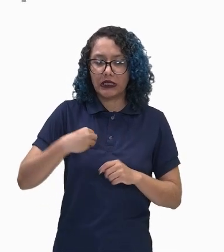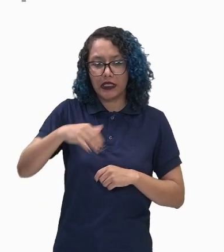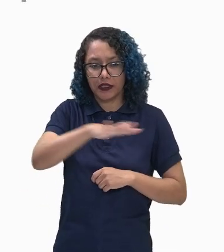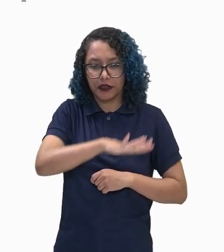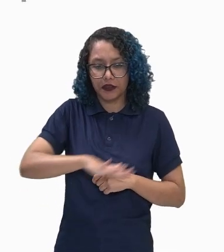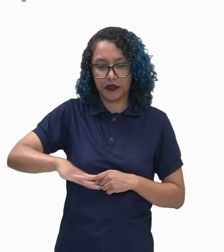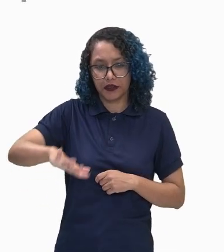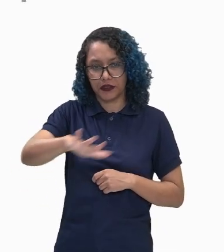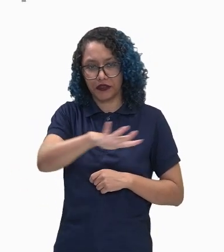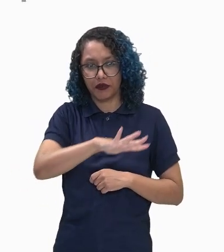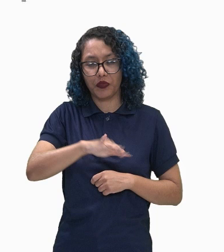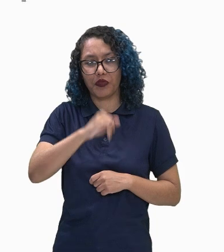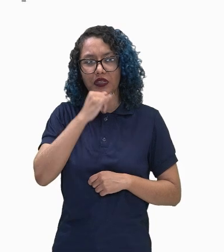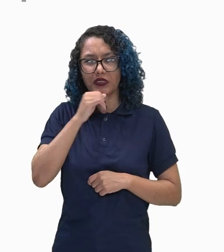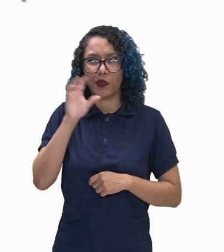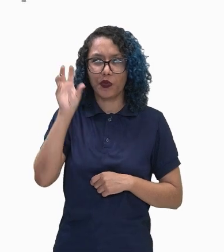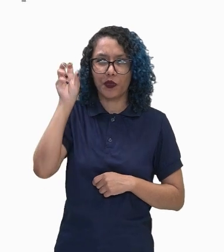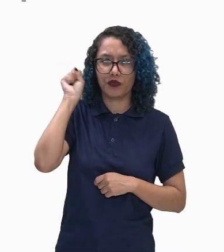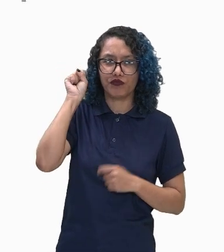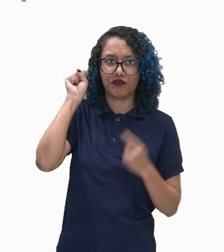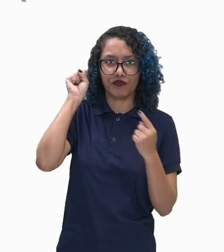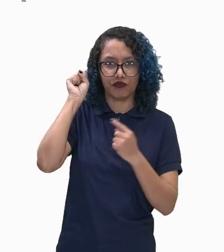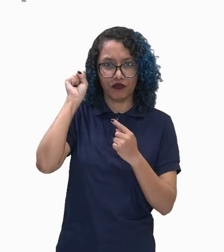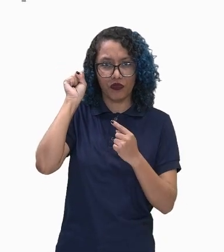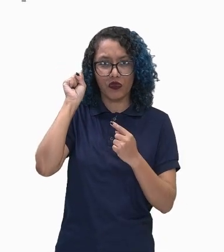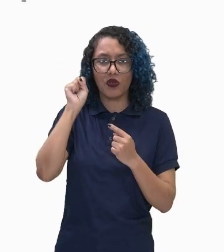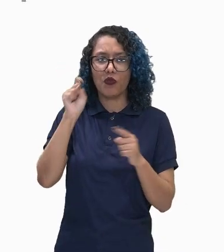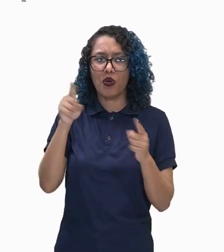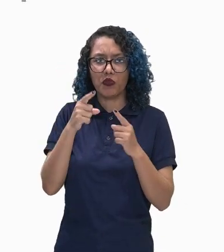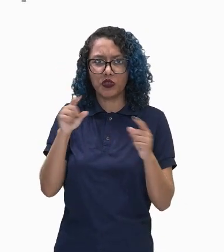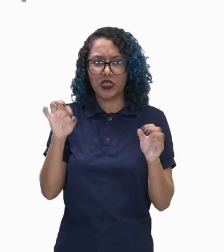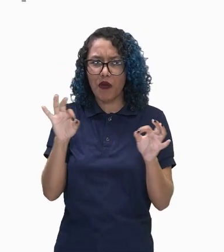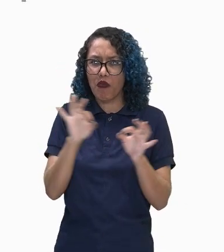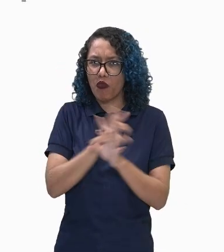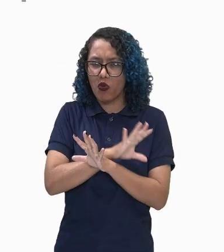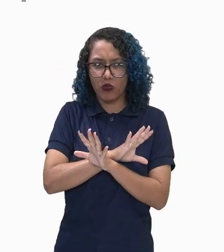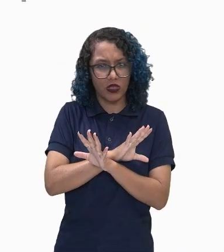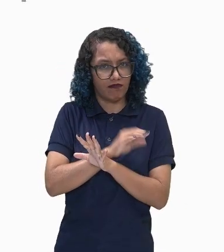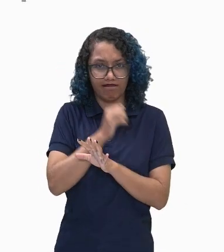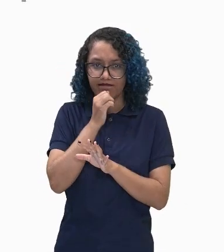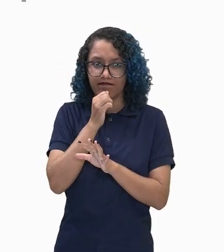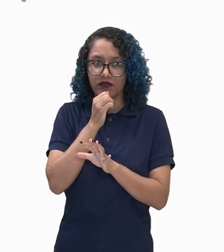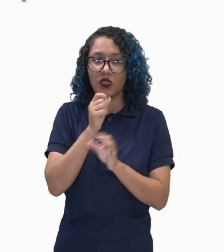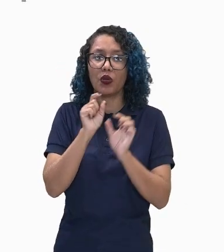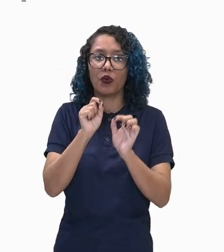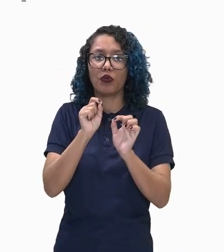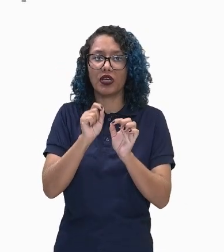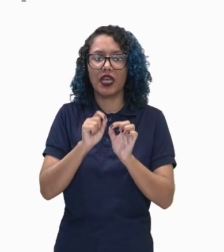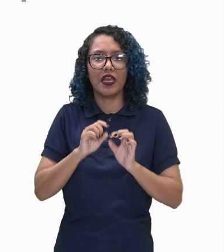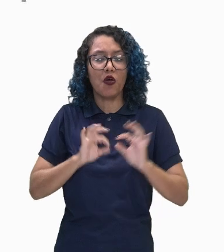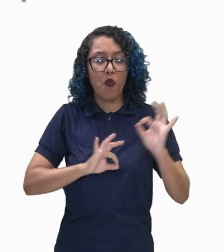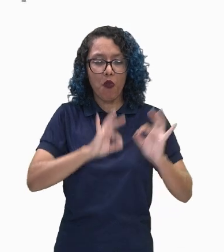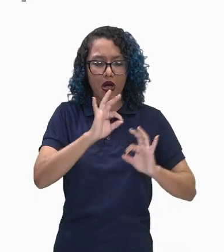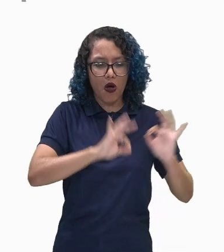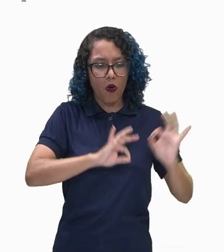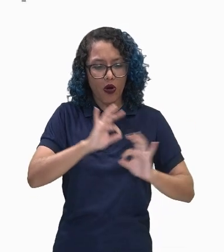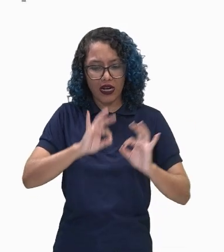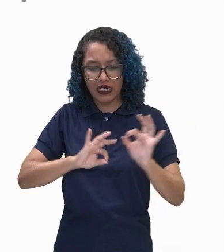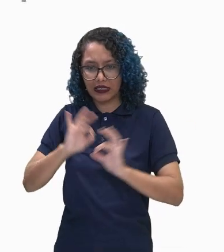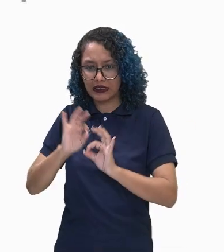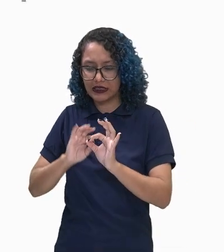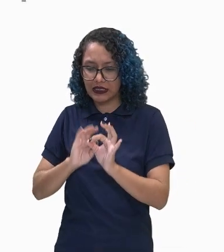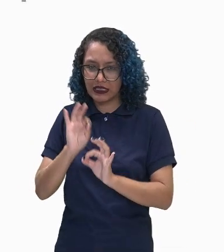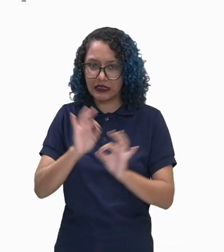você ouve, não está ouvindo a música pronta e acabada. Você está ouvindo um conjunto de frequências,